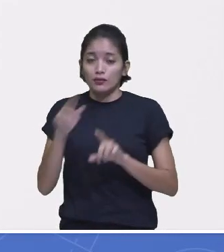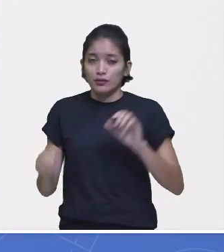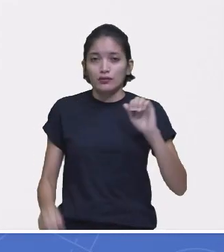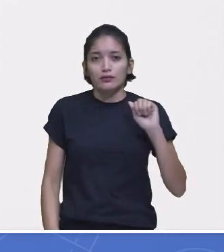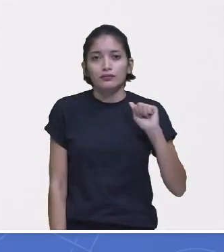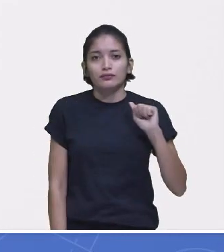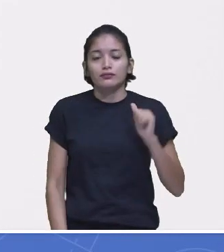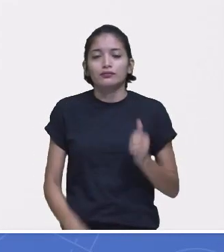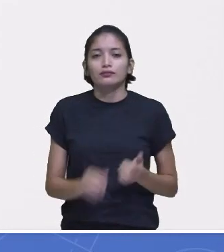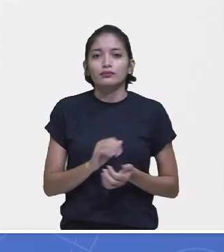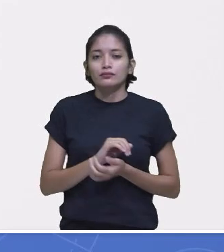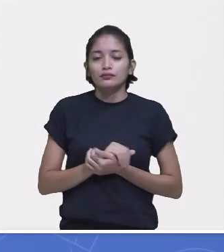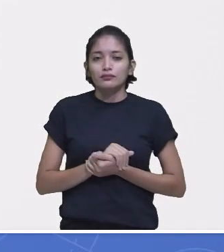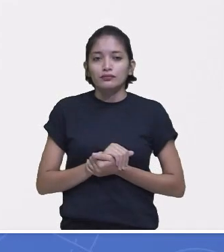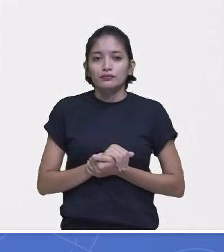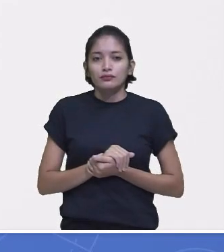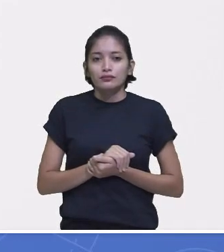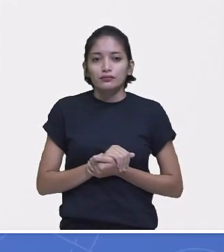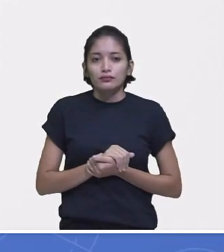letra A.